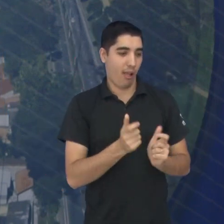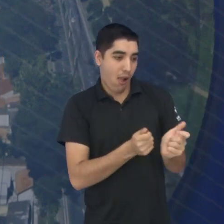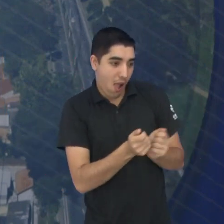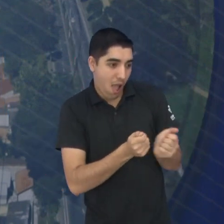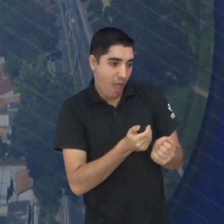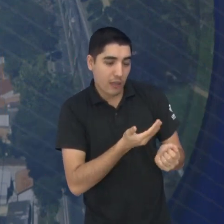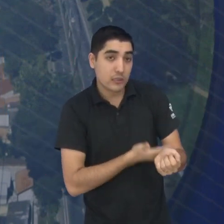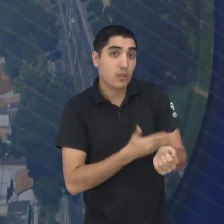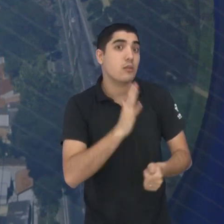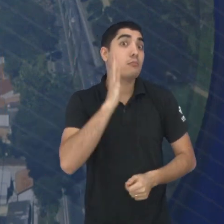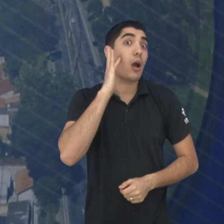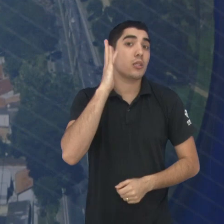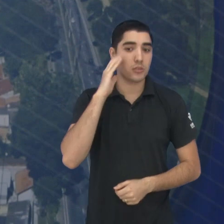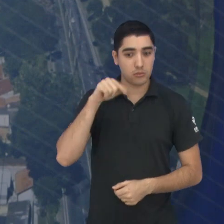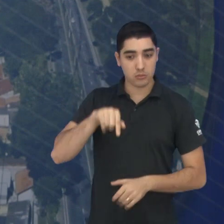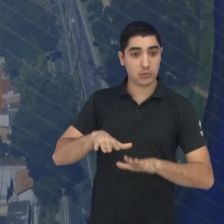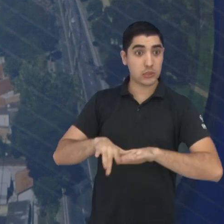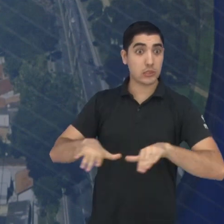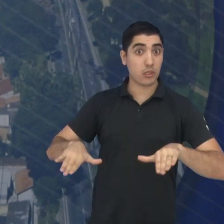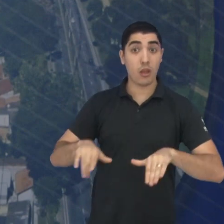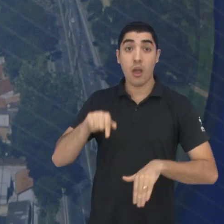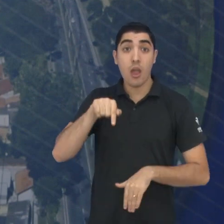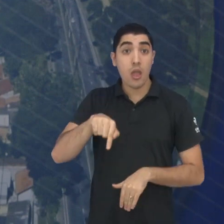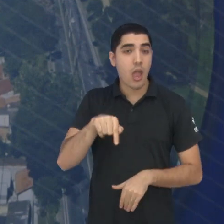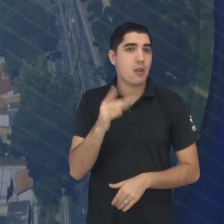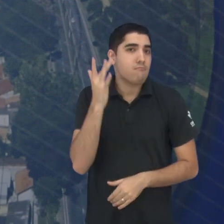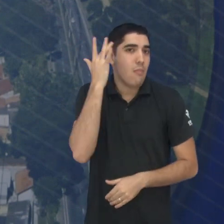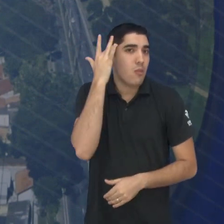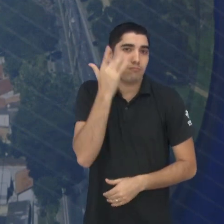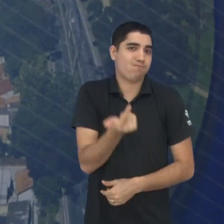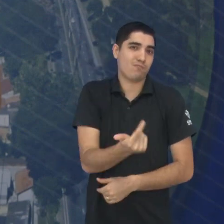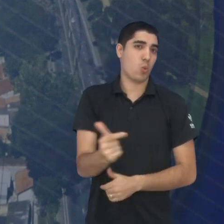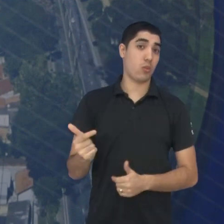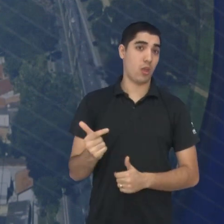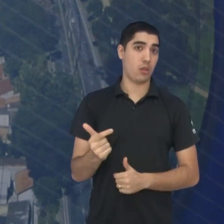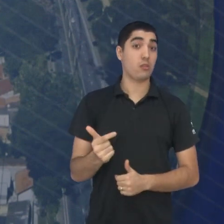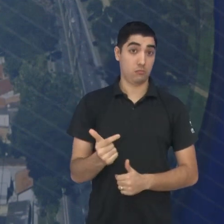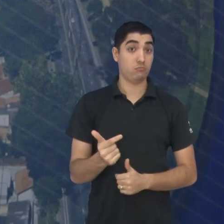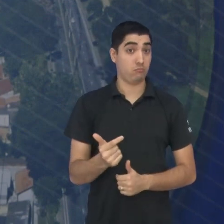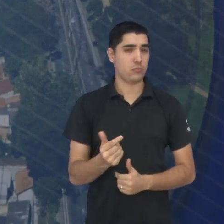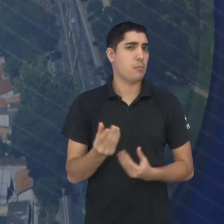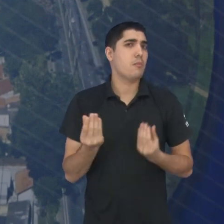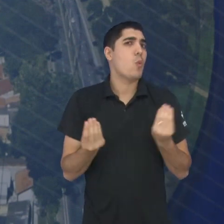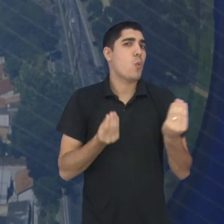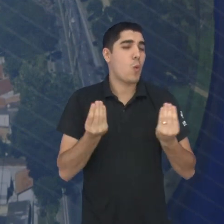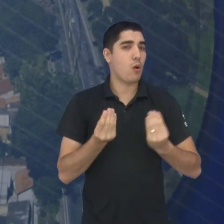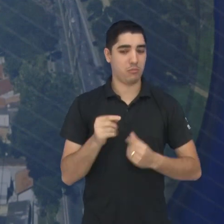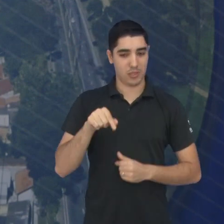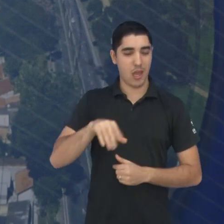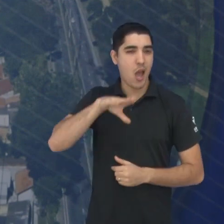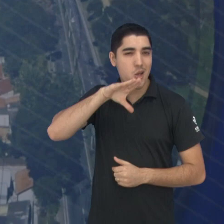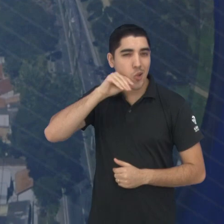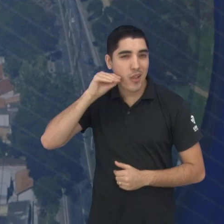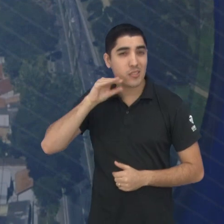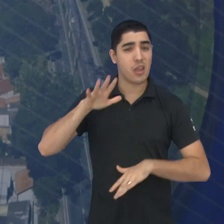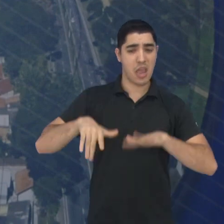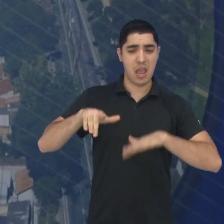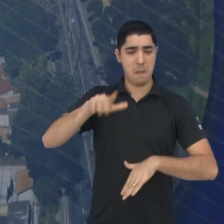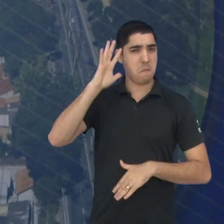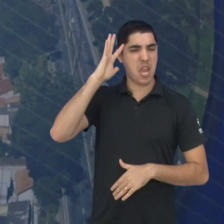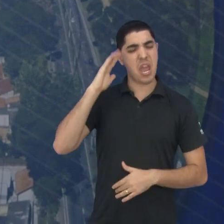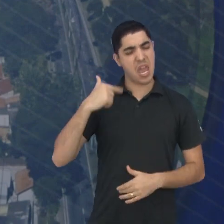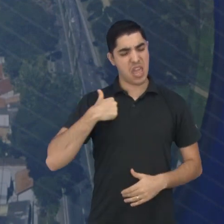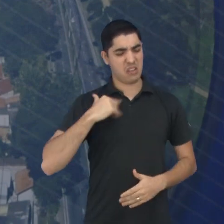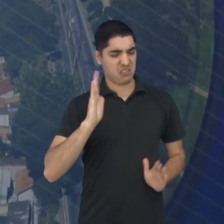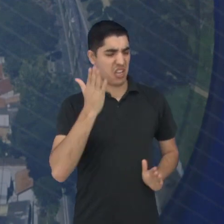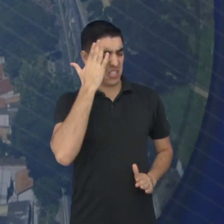ou os adolescentes, não é mesmo? Que eles ainda têm menos maturidade, menos conhecimentos, adolescentes que às vezes acham que sabem de tudo, mas não é